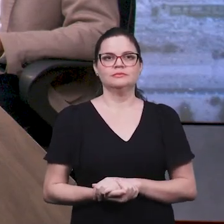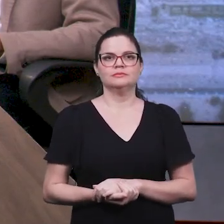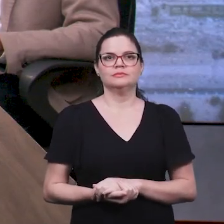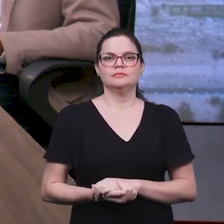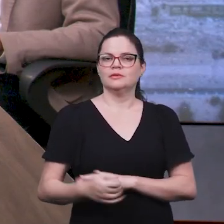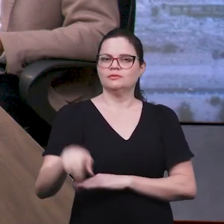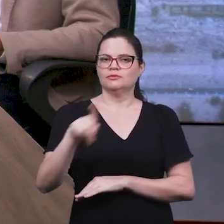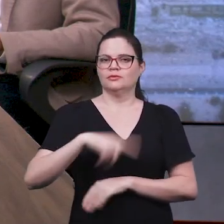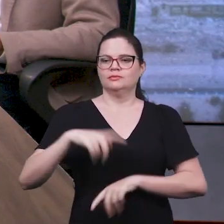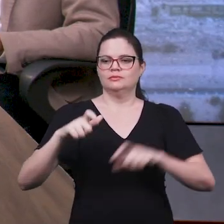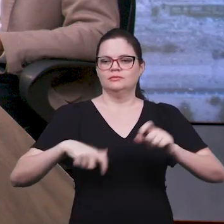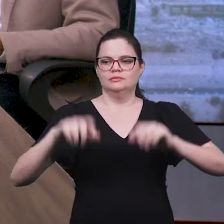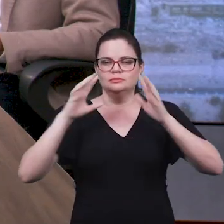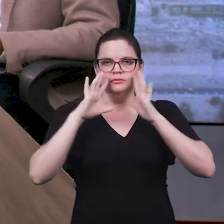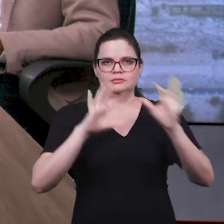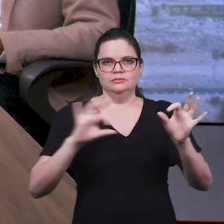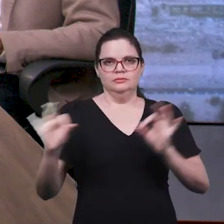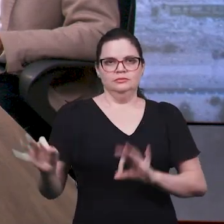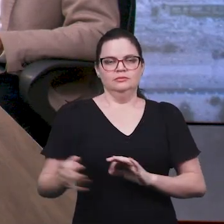Companheiros, né, todos que nos ouvem,